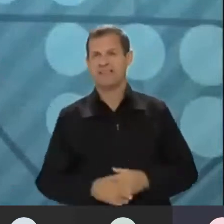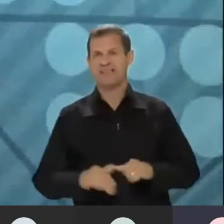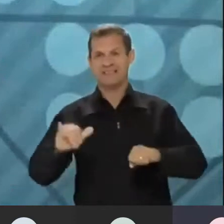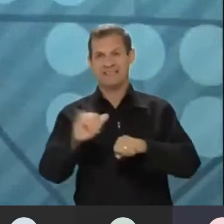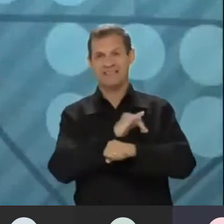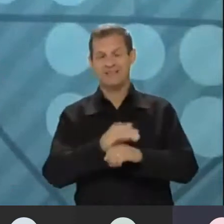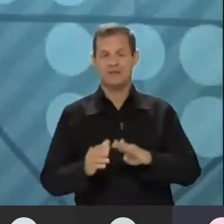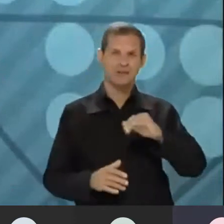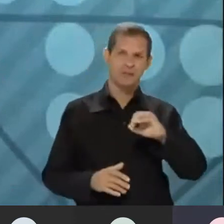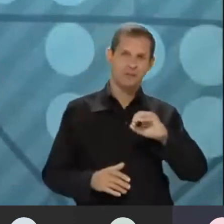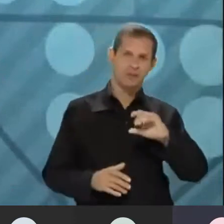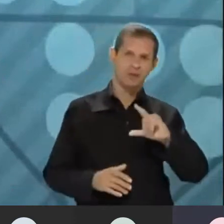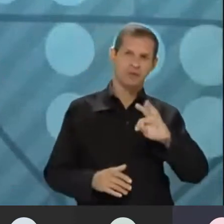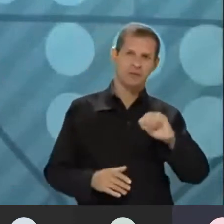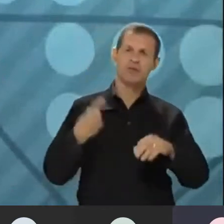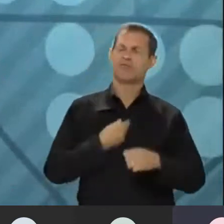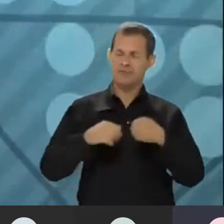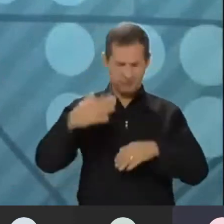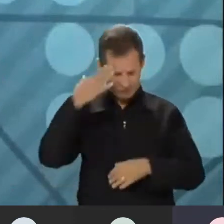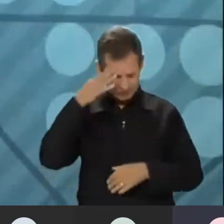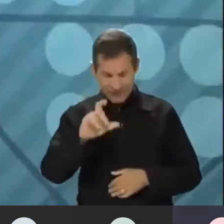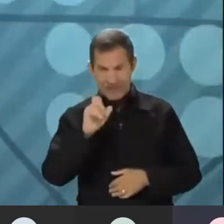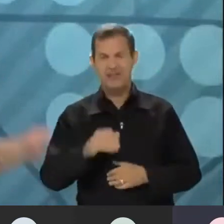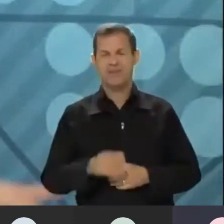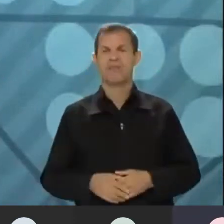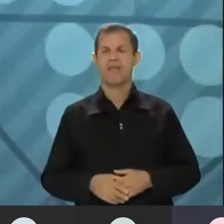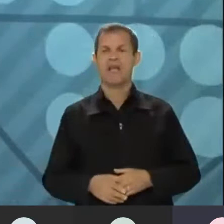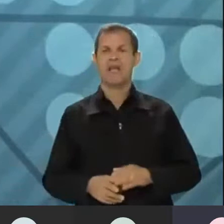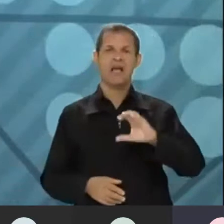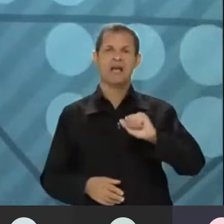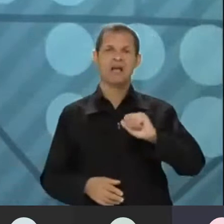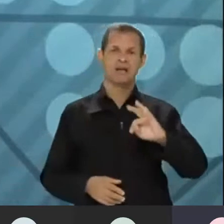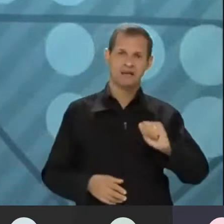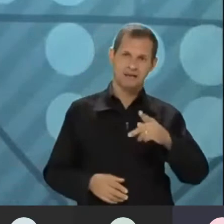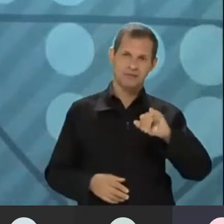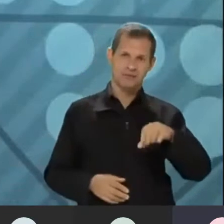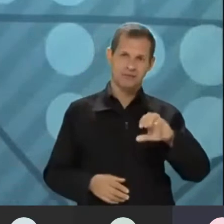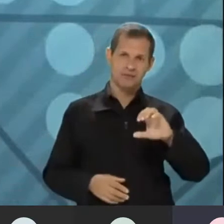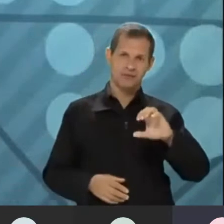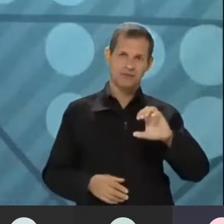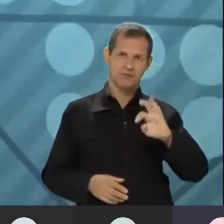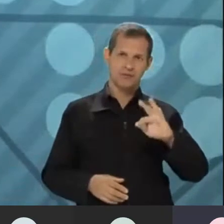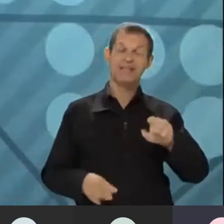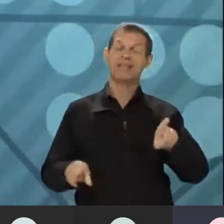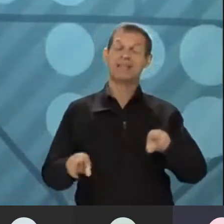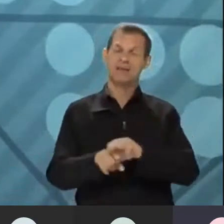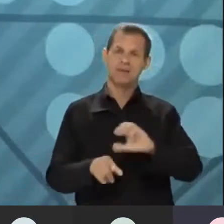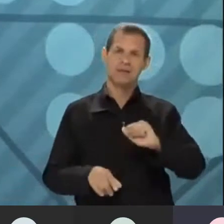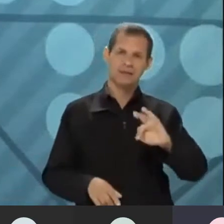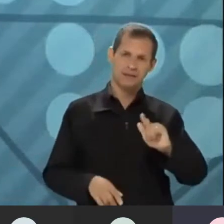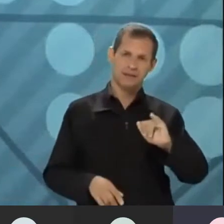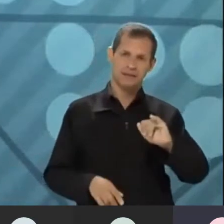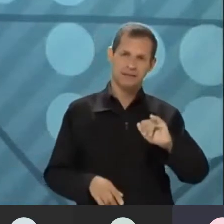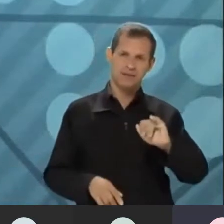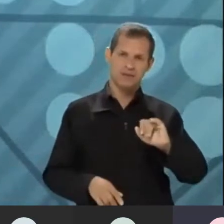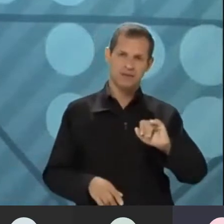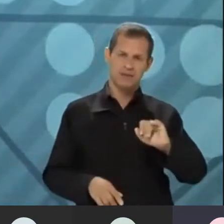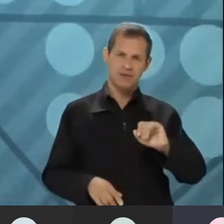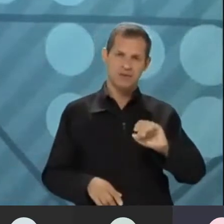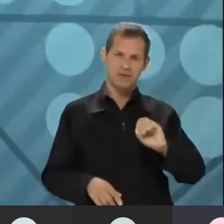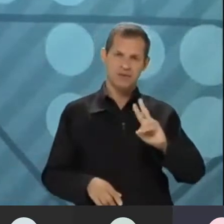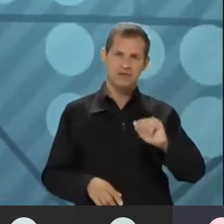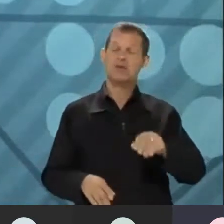para o desenvolvimento das estratégias bioclimáticas. Então, a gente precisa entender o que são a carta psicrométrica e a carta de Givone e como que a gente consegue trabalhar com